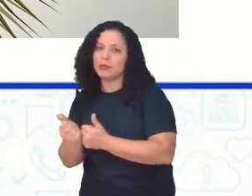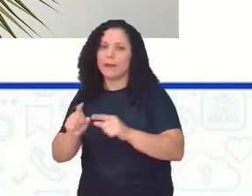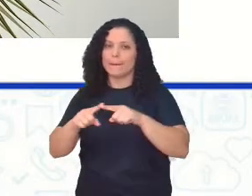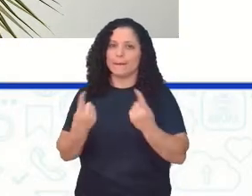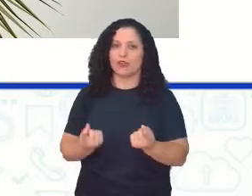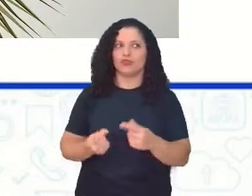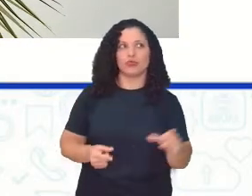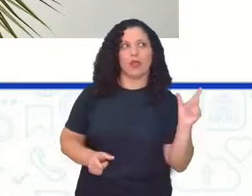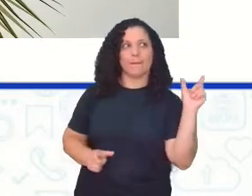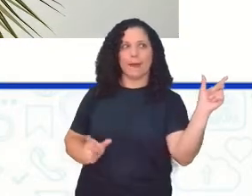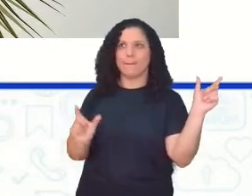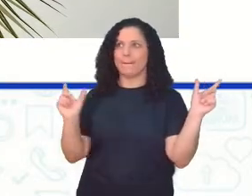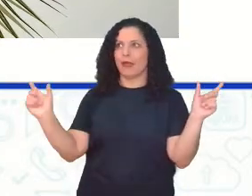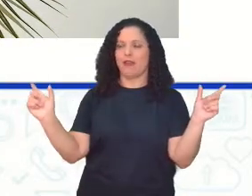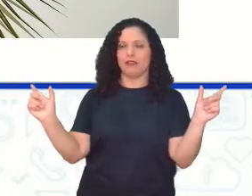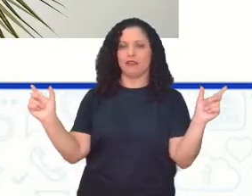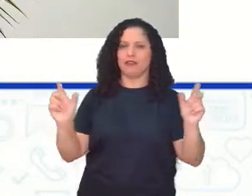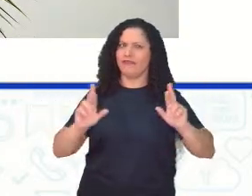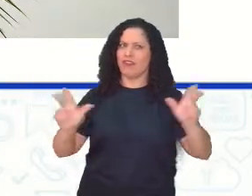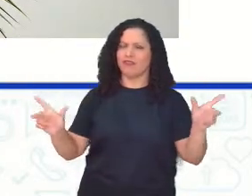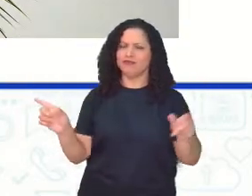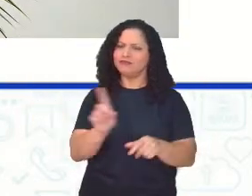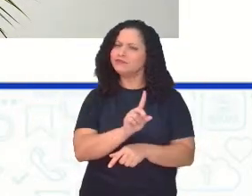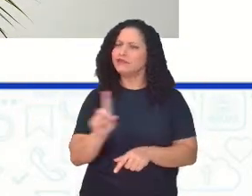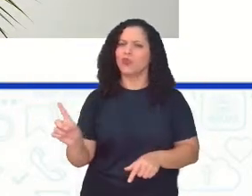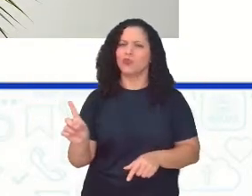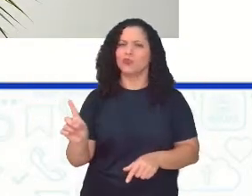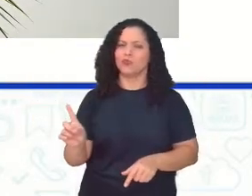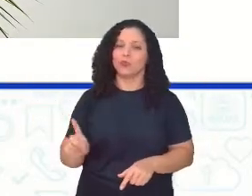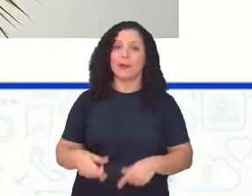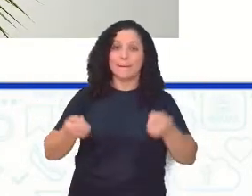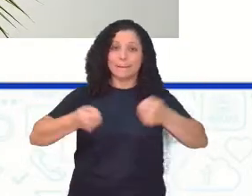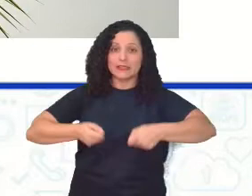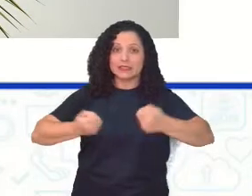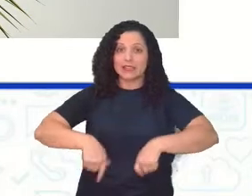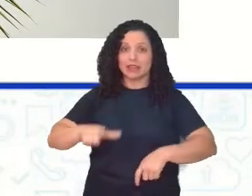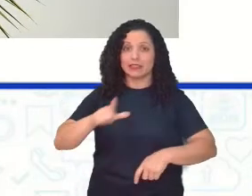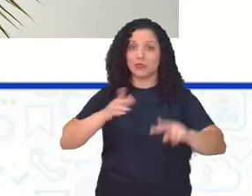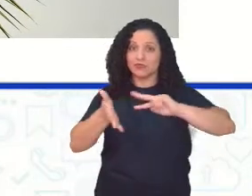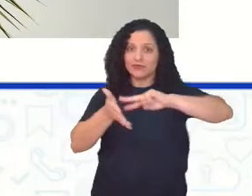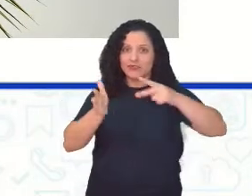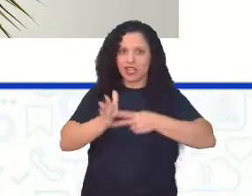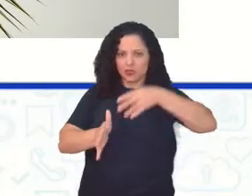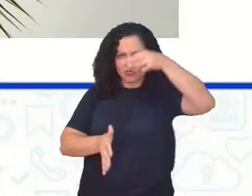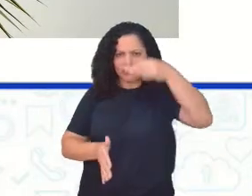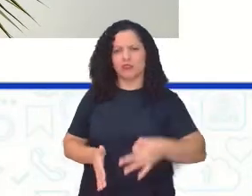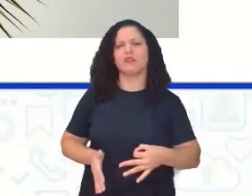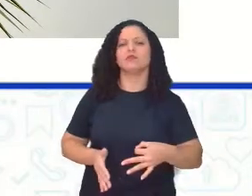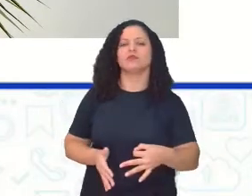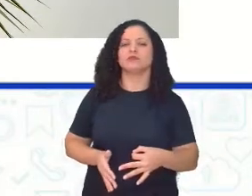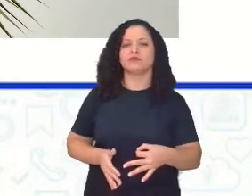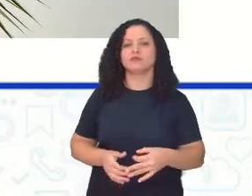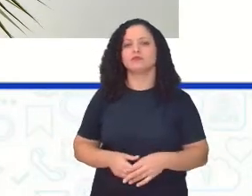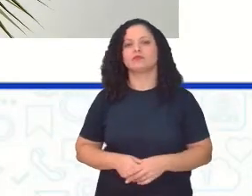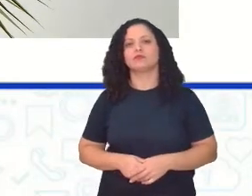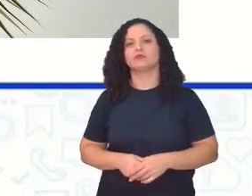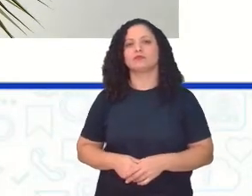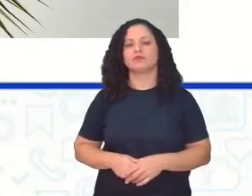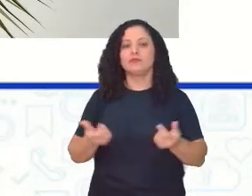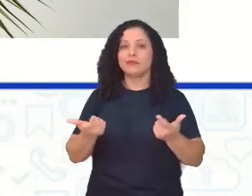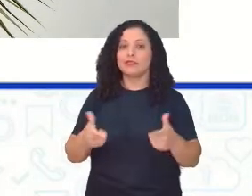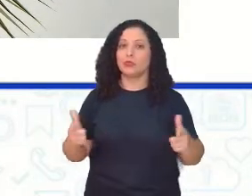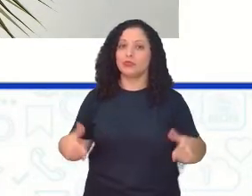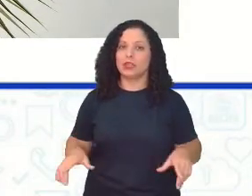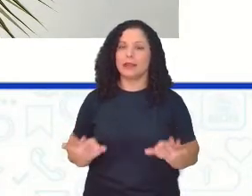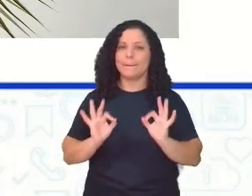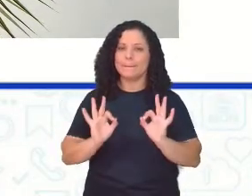janela por porta. Não. Porque a gente não vai ter o mesmo sentido, um sentido aproximado. Lembrando que não existe o que? Sinônimo perfeito,